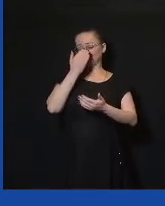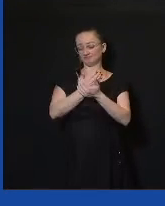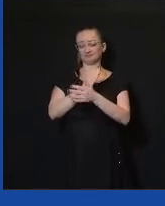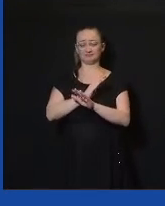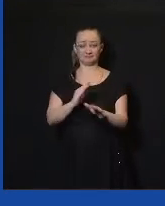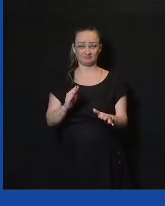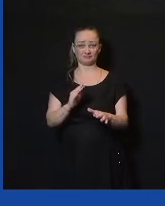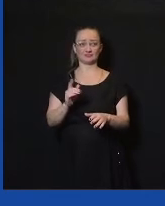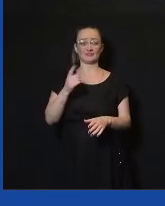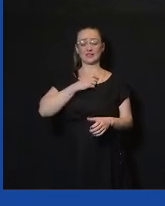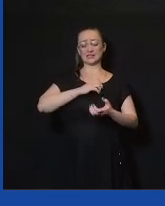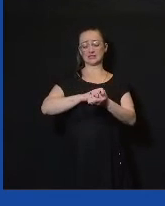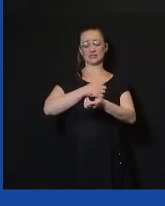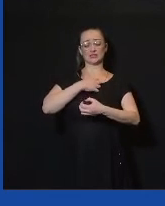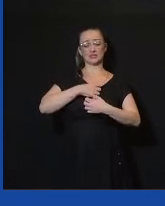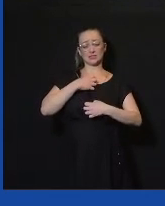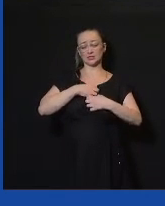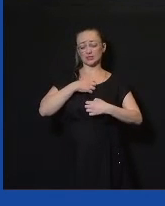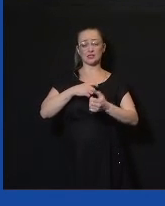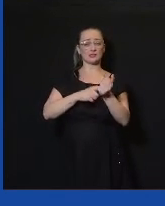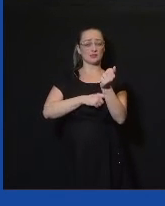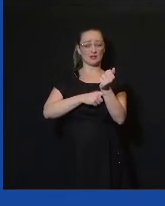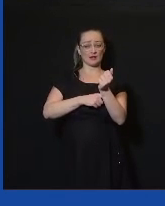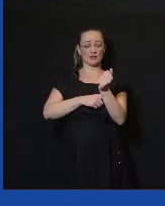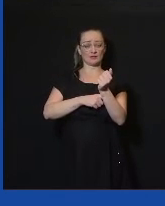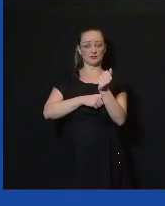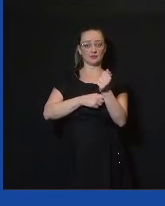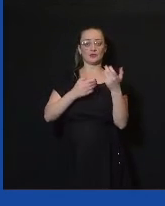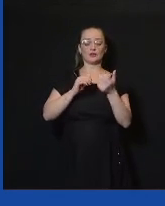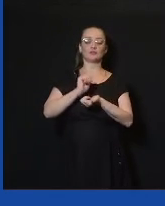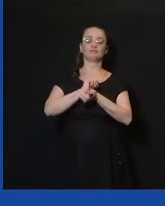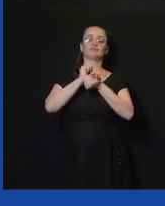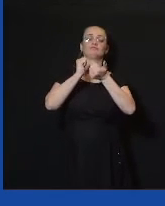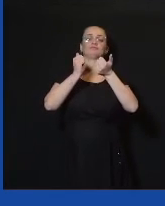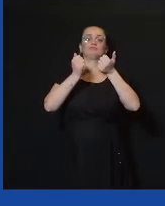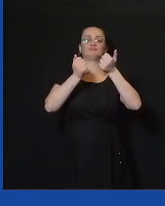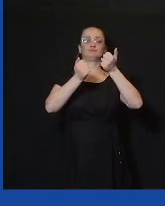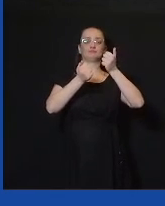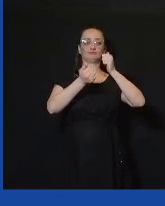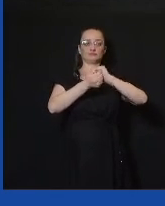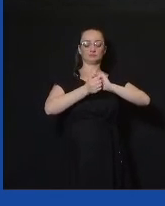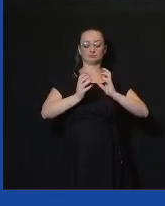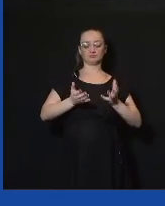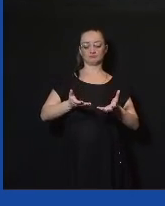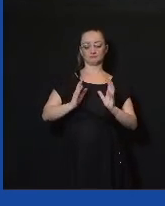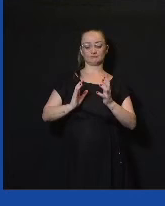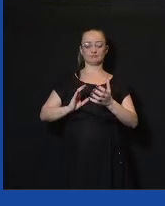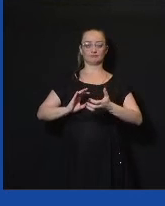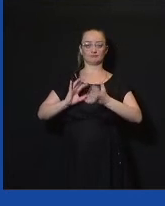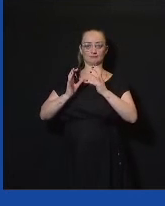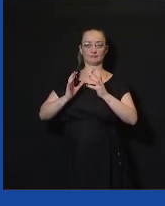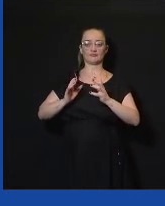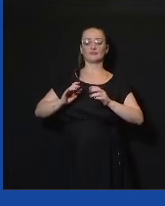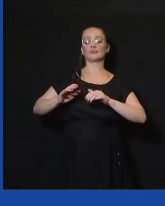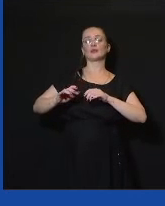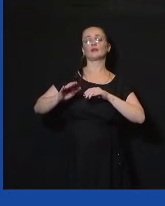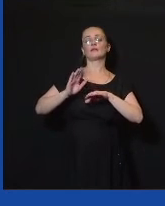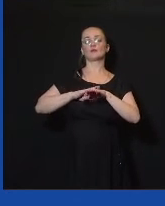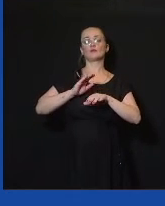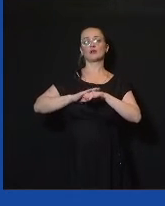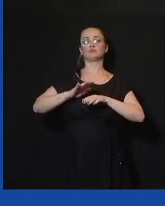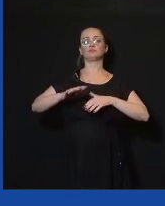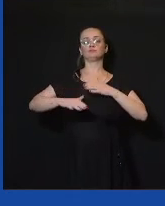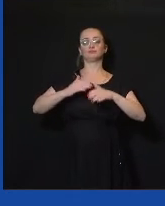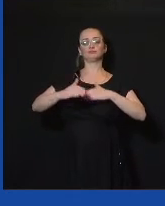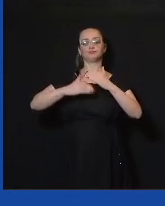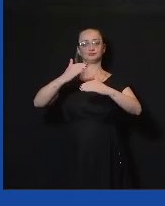as suas raivas, as suas indignações estão sendo transformadas em pacotes que mobilizam, que aprofundam